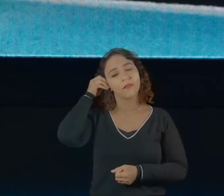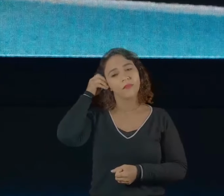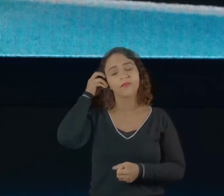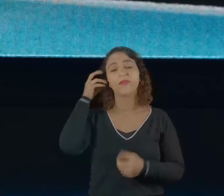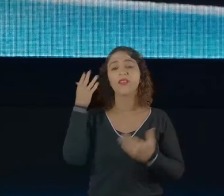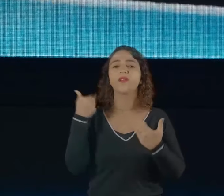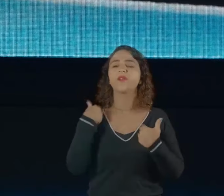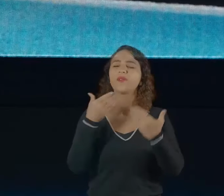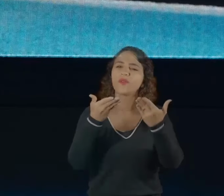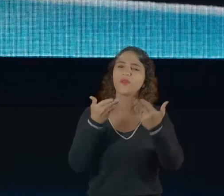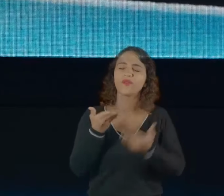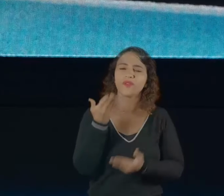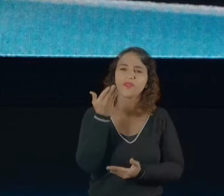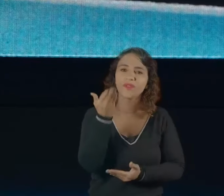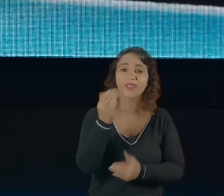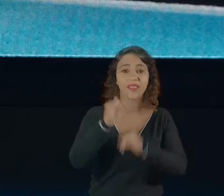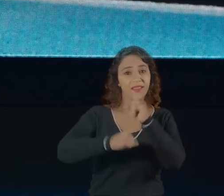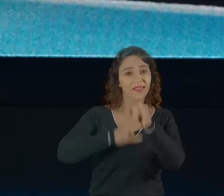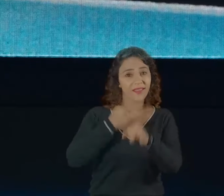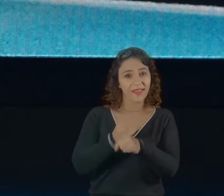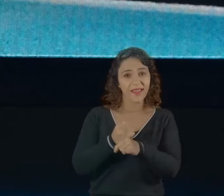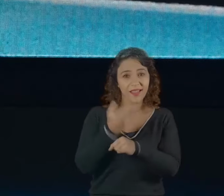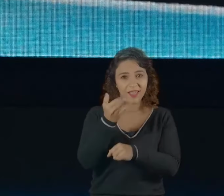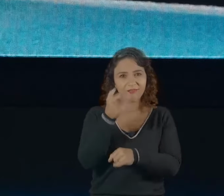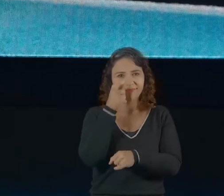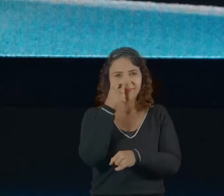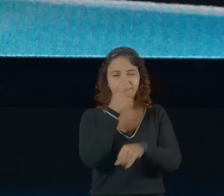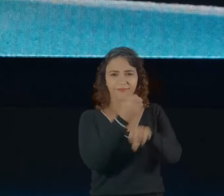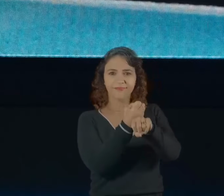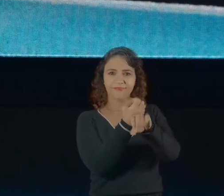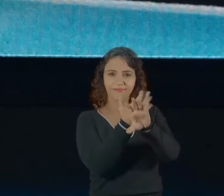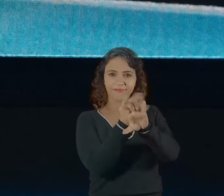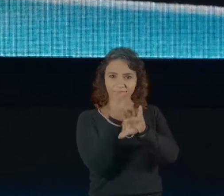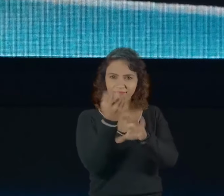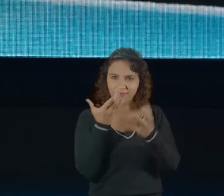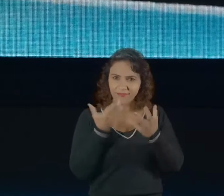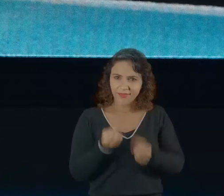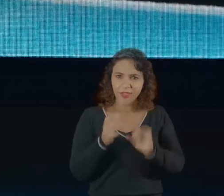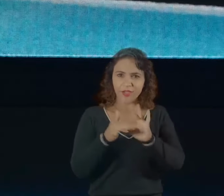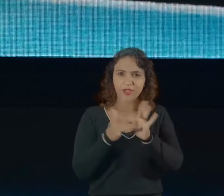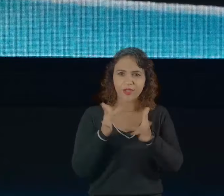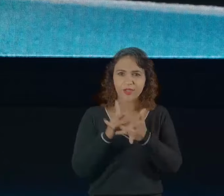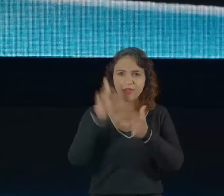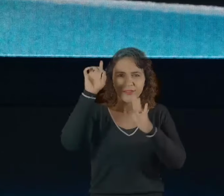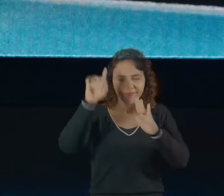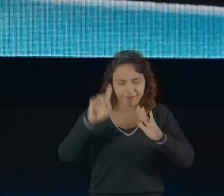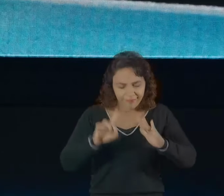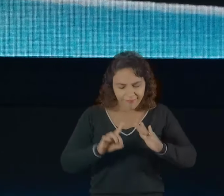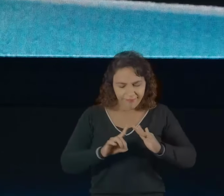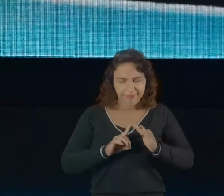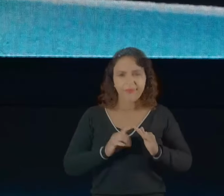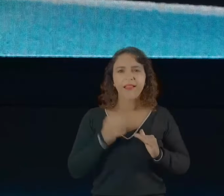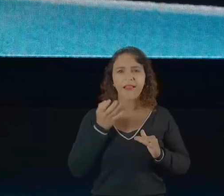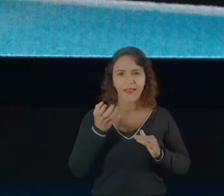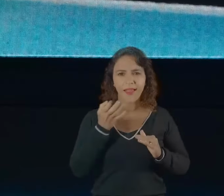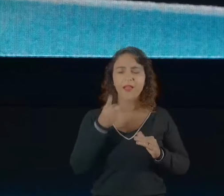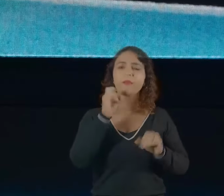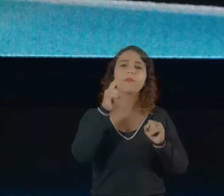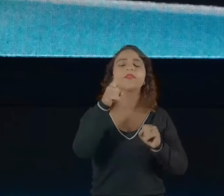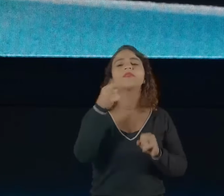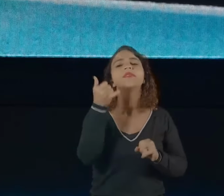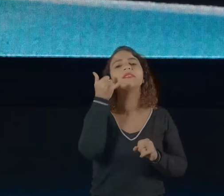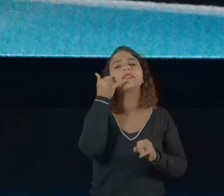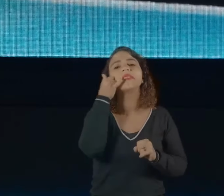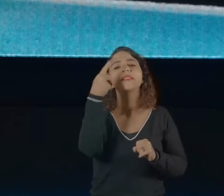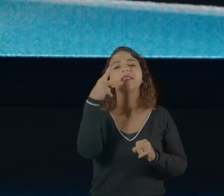aí na internet, você vai dizer sim para Jesus. Coloque o seu celular aí